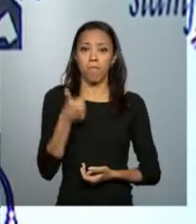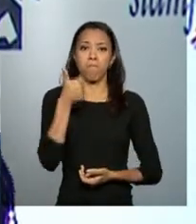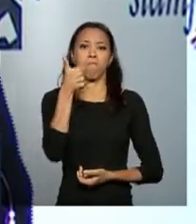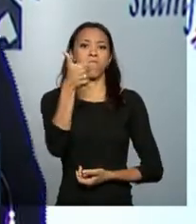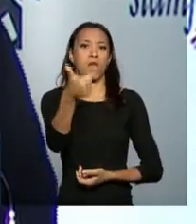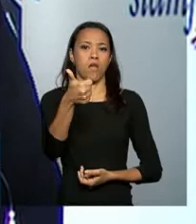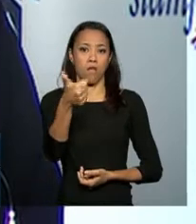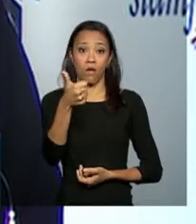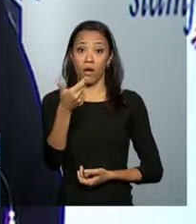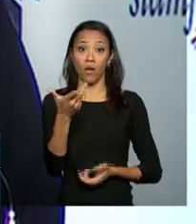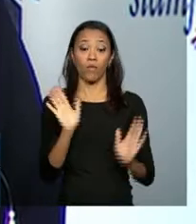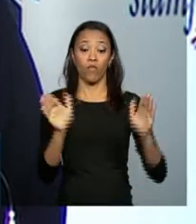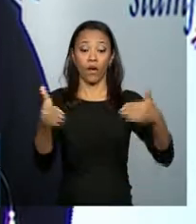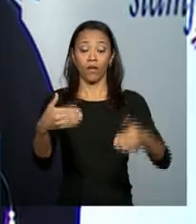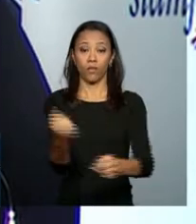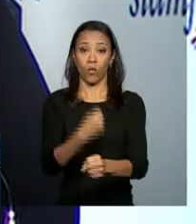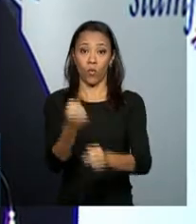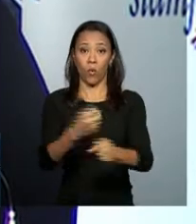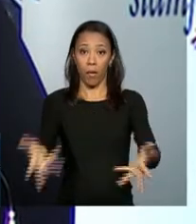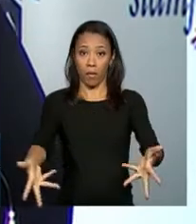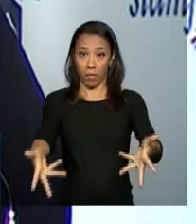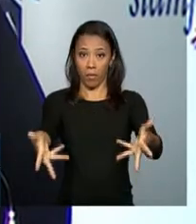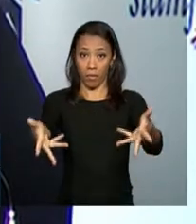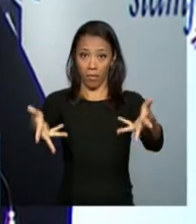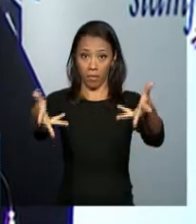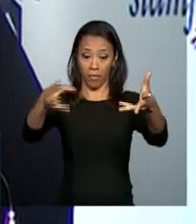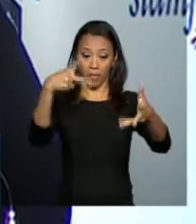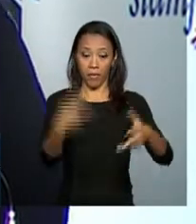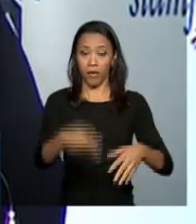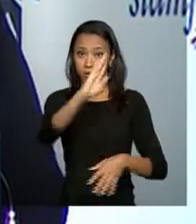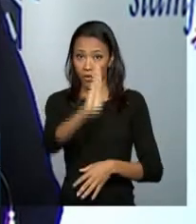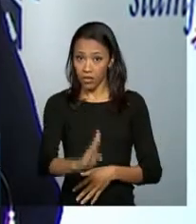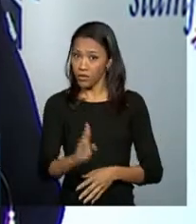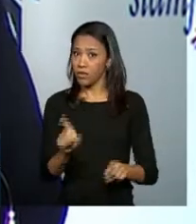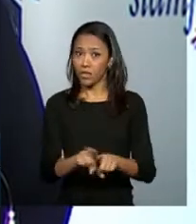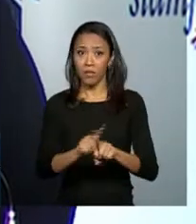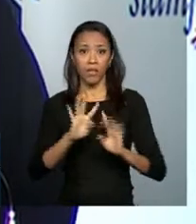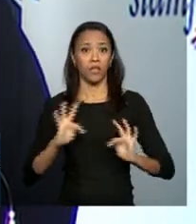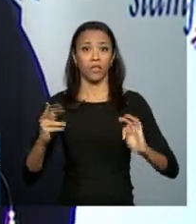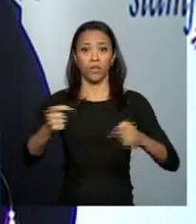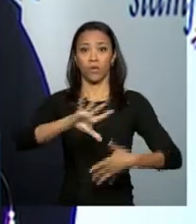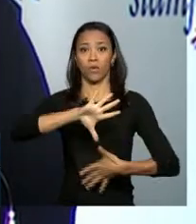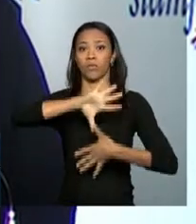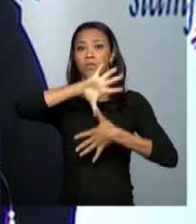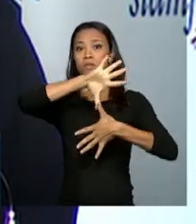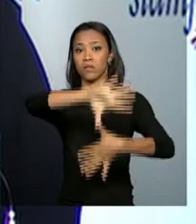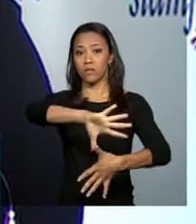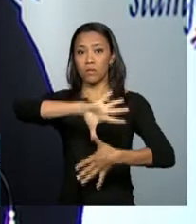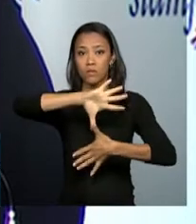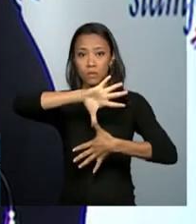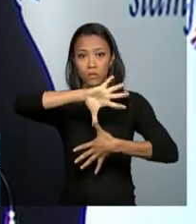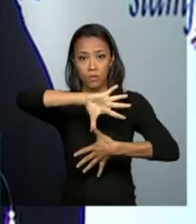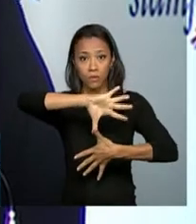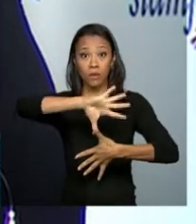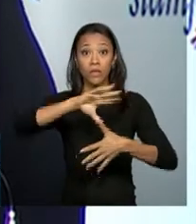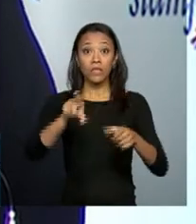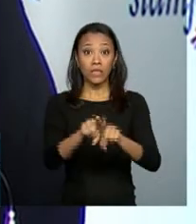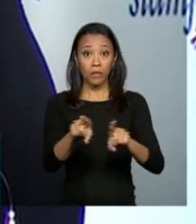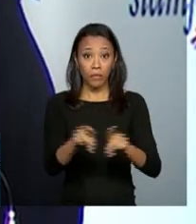a construção em nosso país e em toda a América Latina. Agora, eu queria aproveitar essa